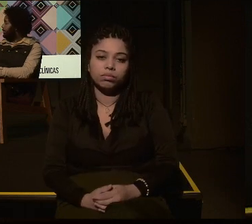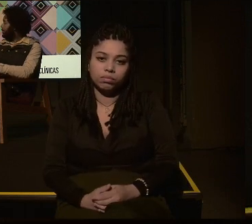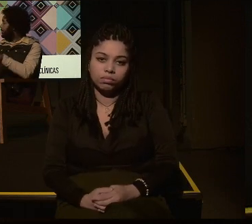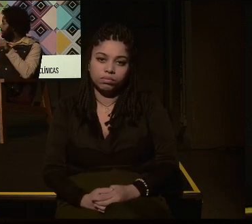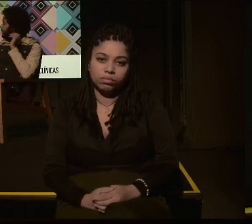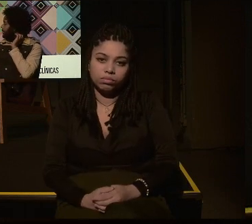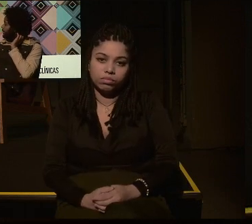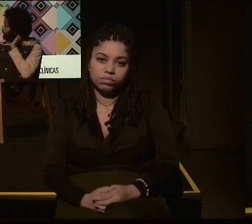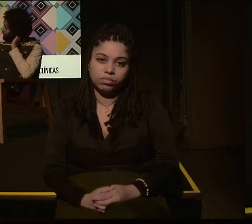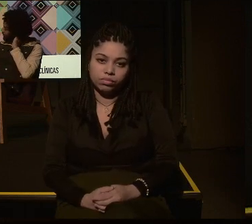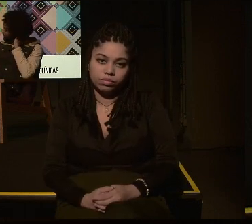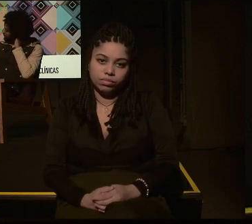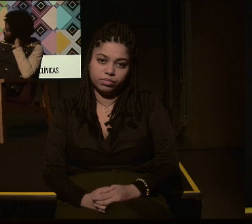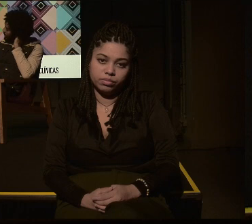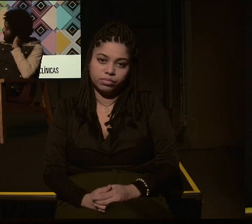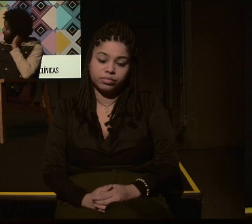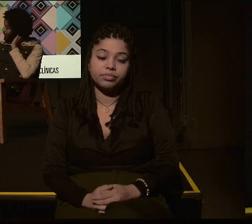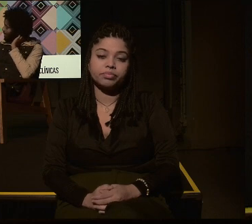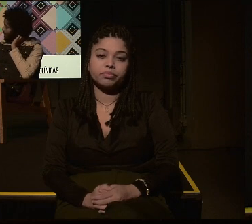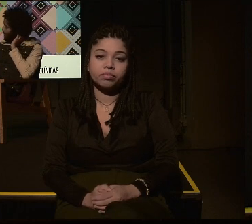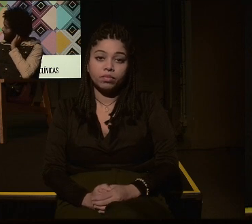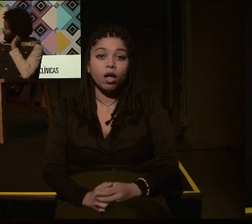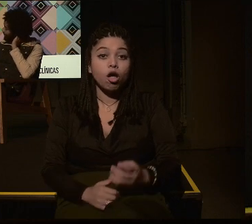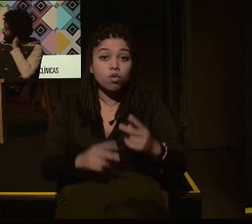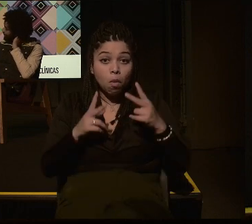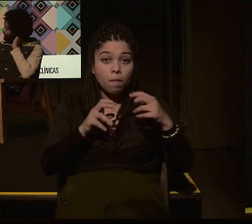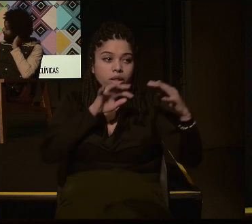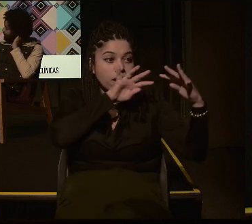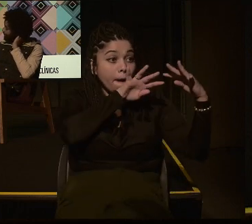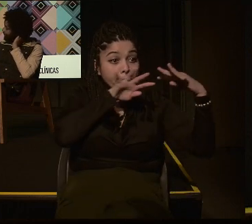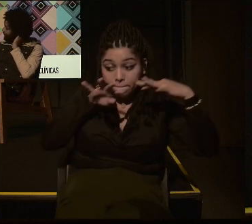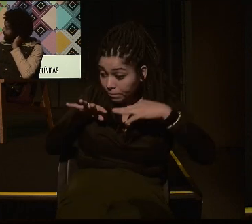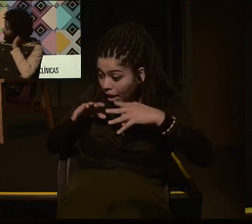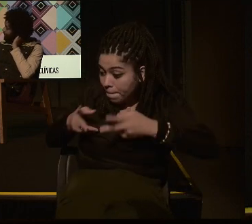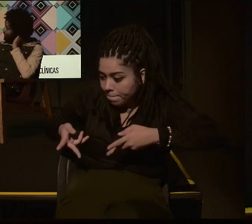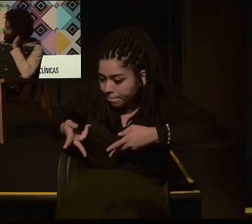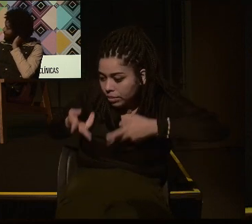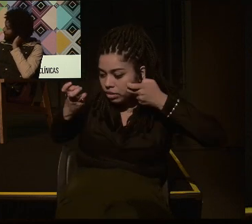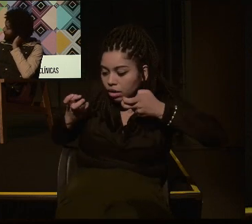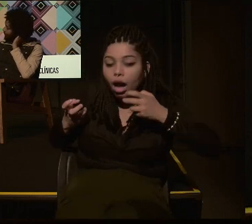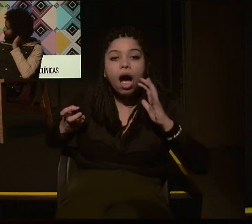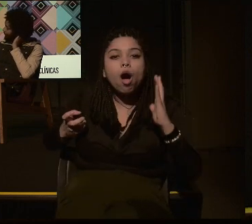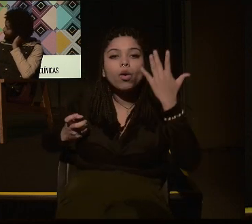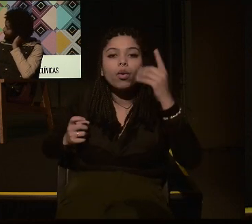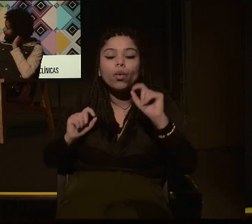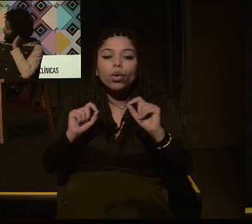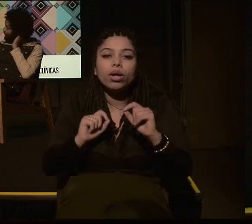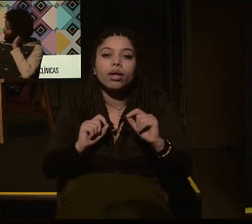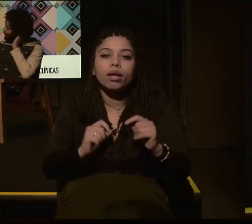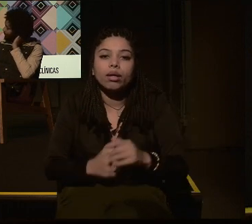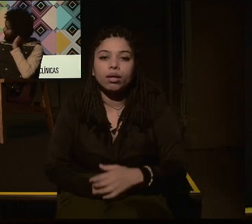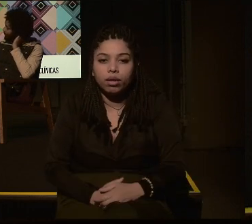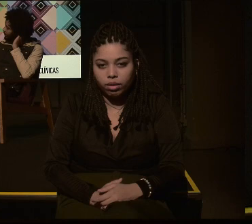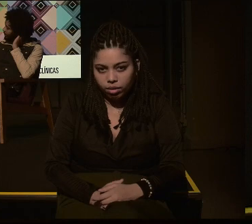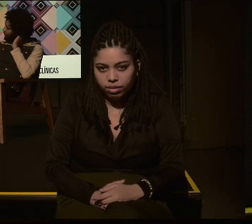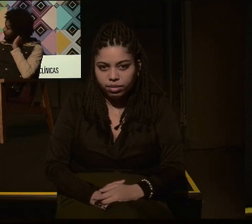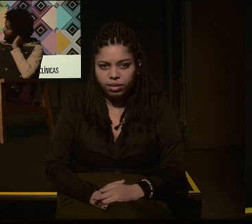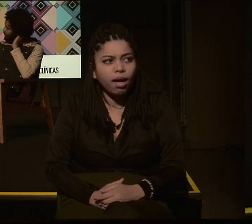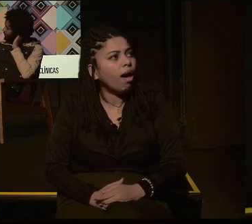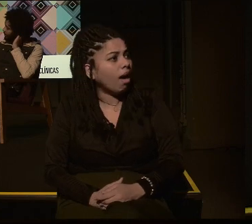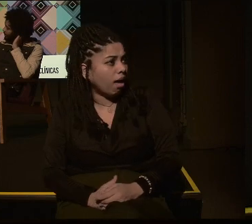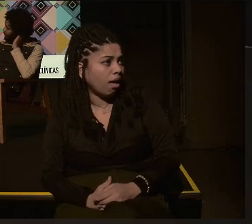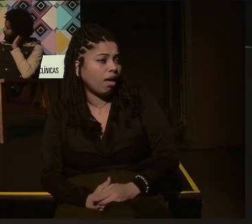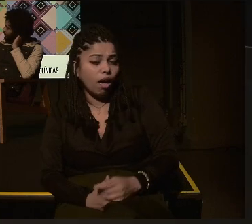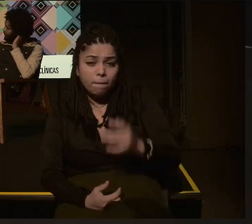E isso está, ao ser identificado, o que está acontecendo com o grupo negro? Vai falar assim, ah,